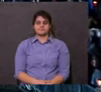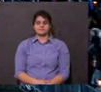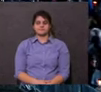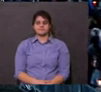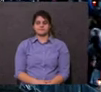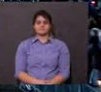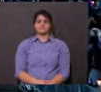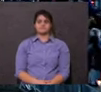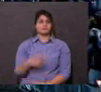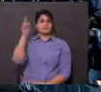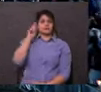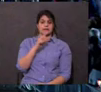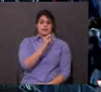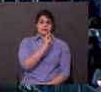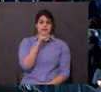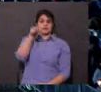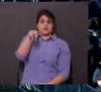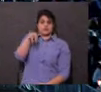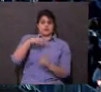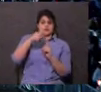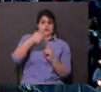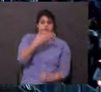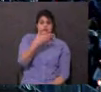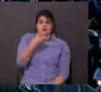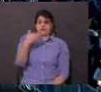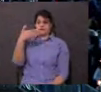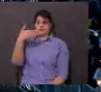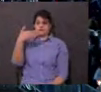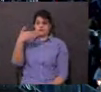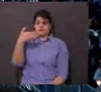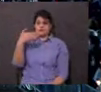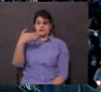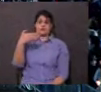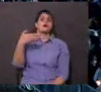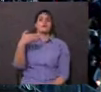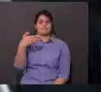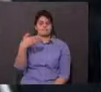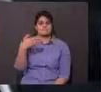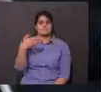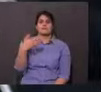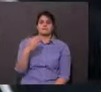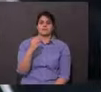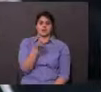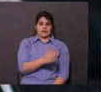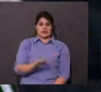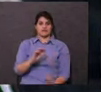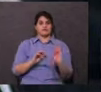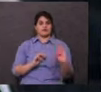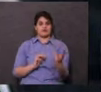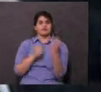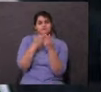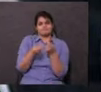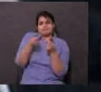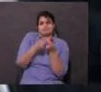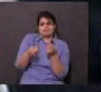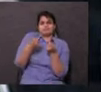No dia 13 de junho de 1917, depois dos três pastorinhos rezarem o terço